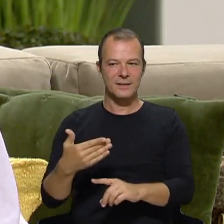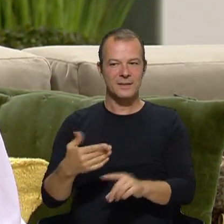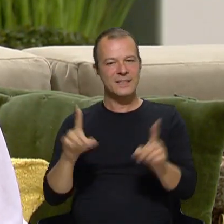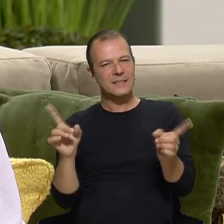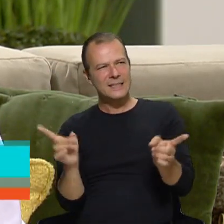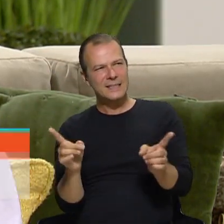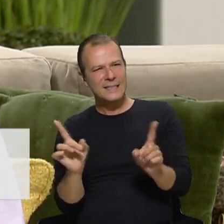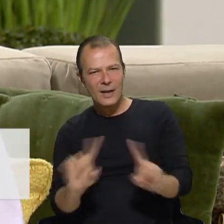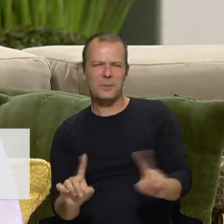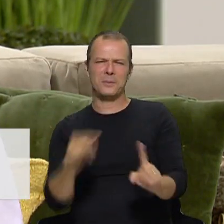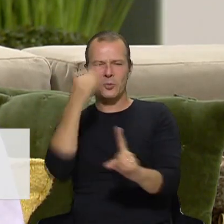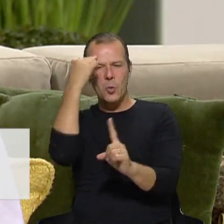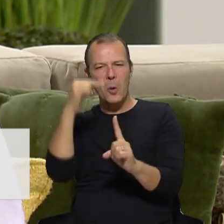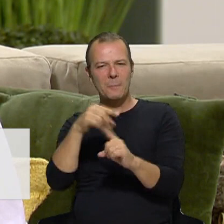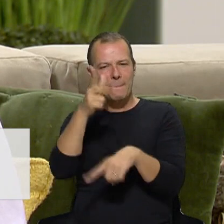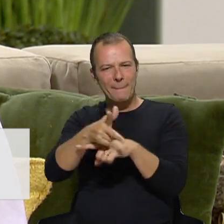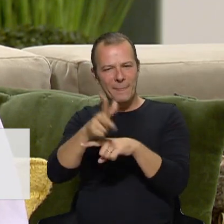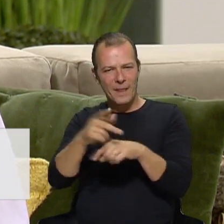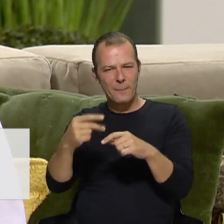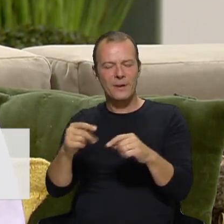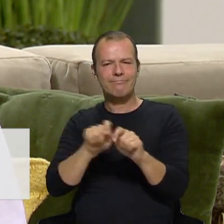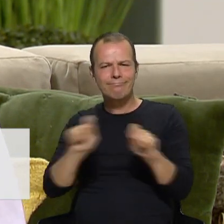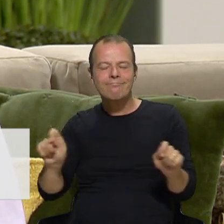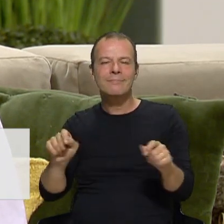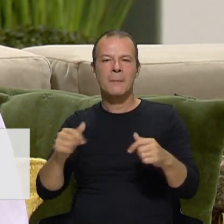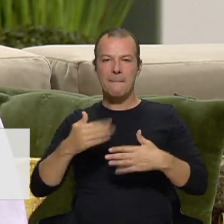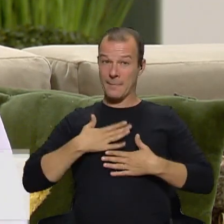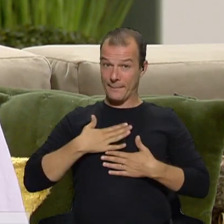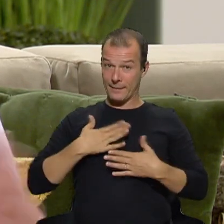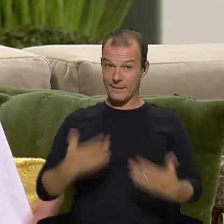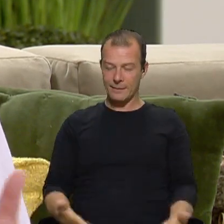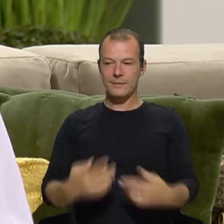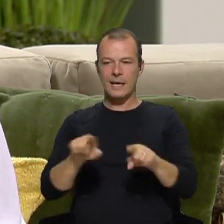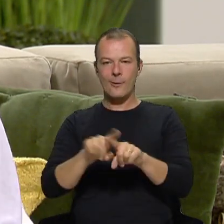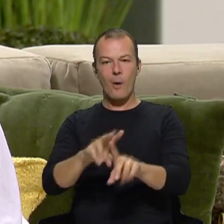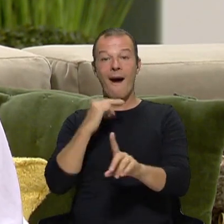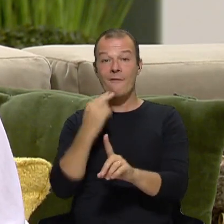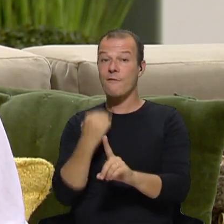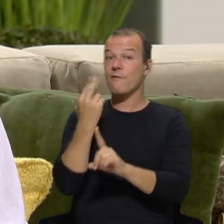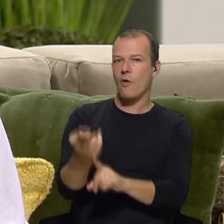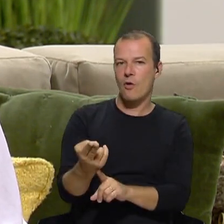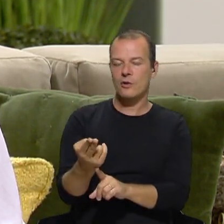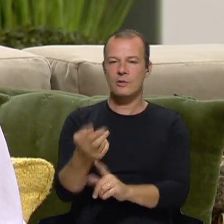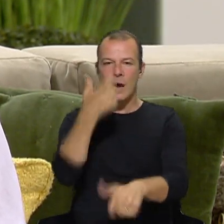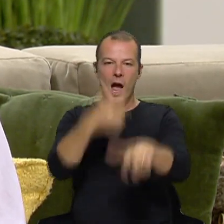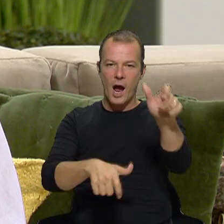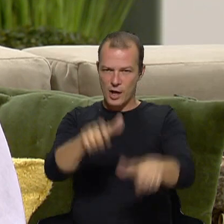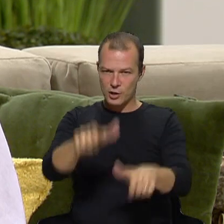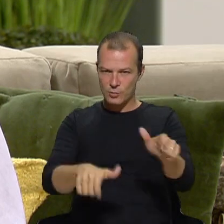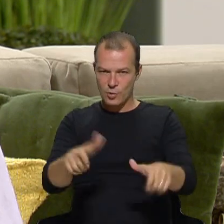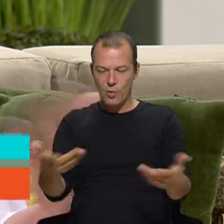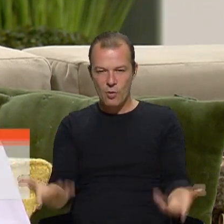o objetivo sempre desta reportagem sempre foi, para mim, dar voz às pessoas